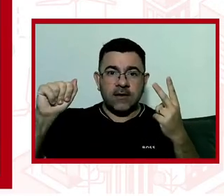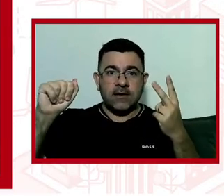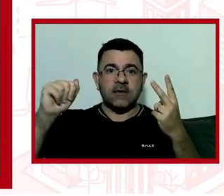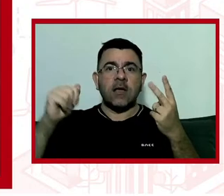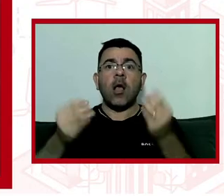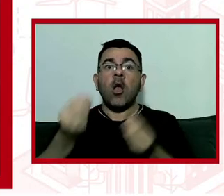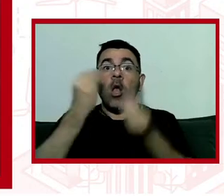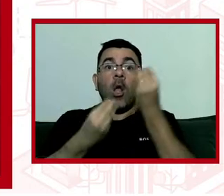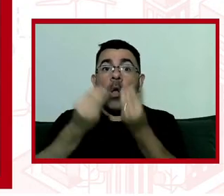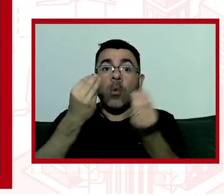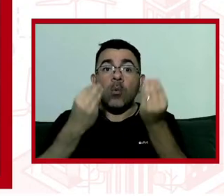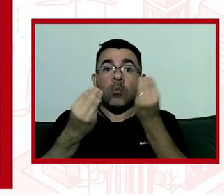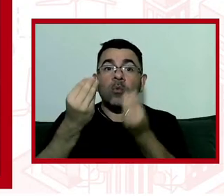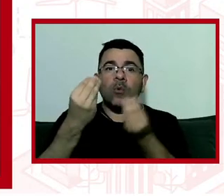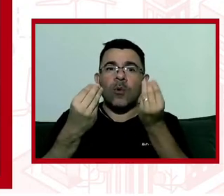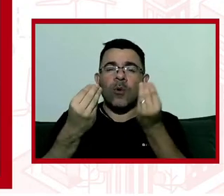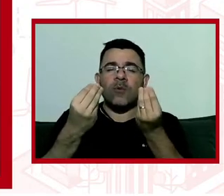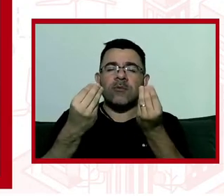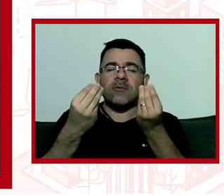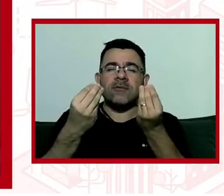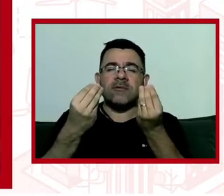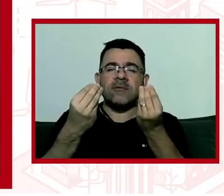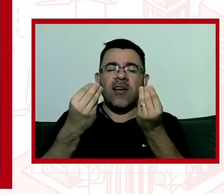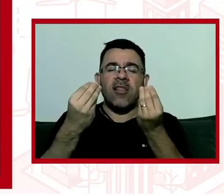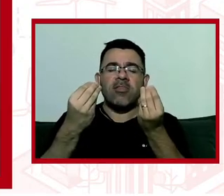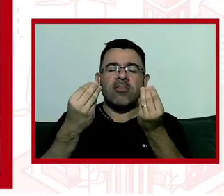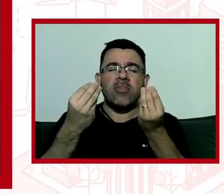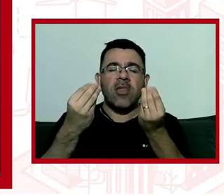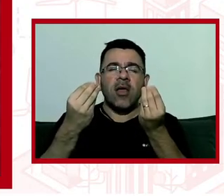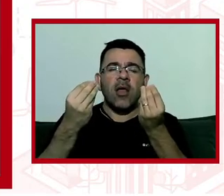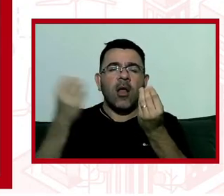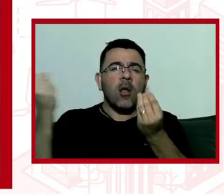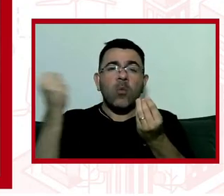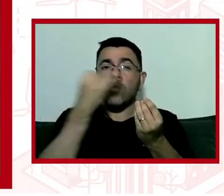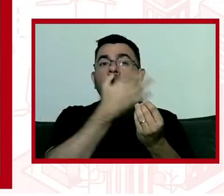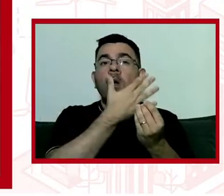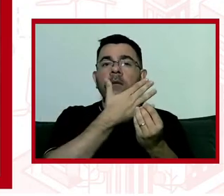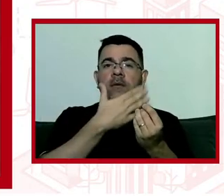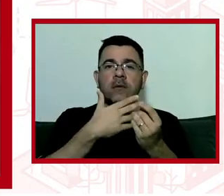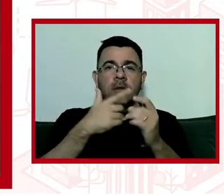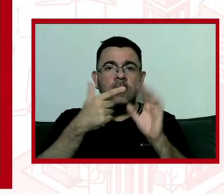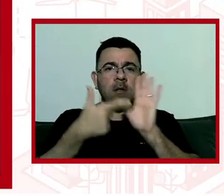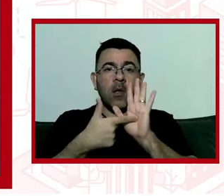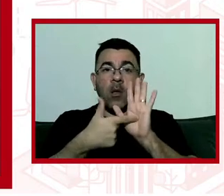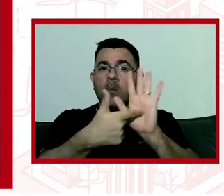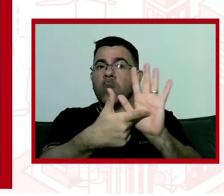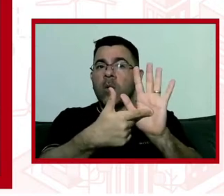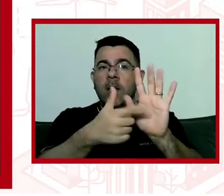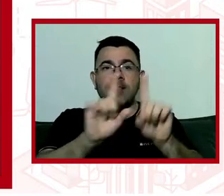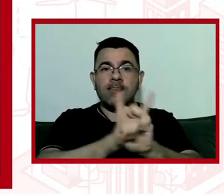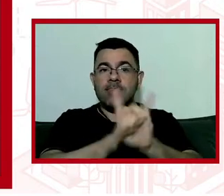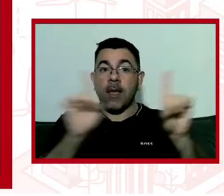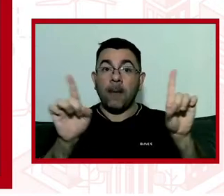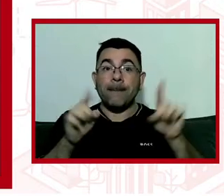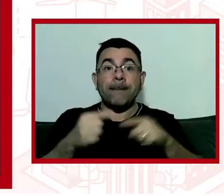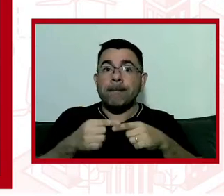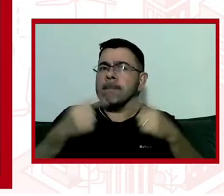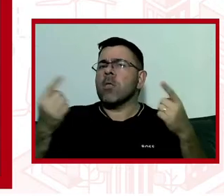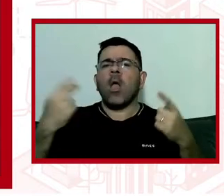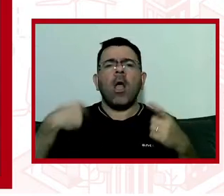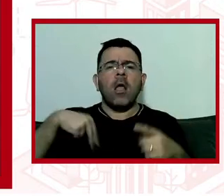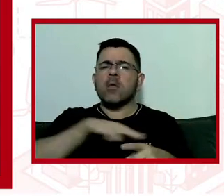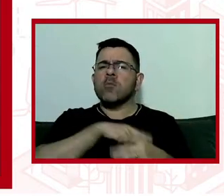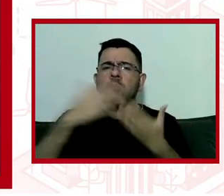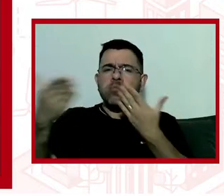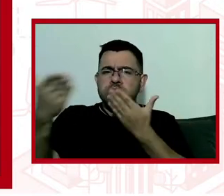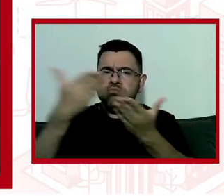eh as nossas invenções em vez de uma apresentação uma coisa estática de PowerPoint vamos fazer o ao vivo né